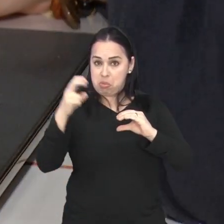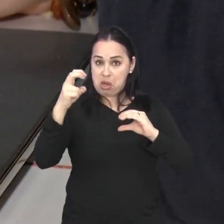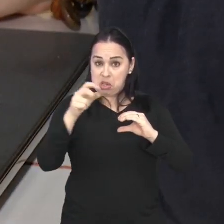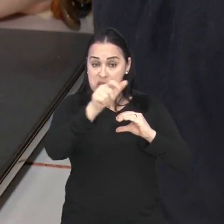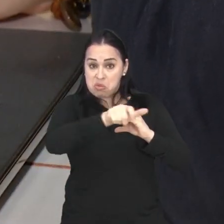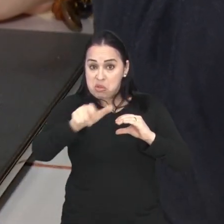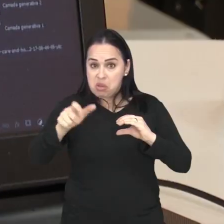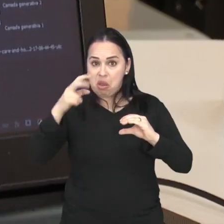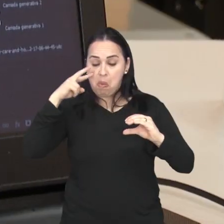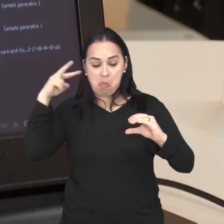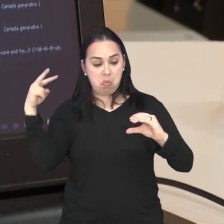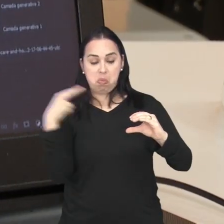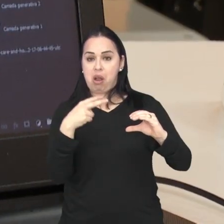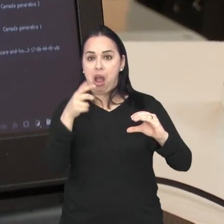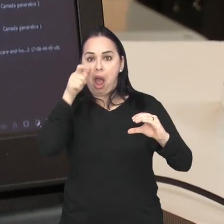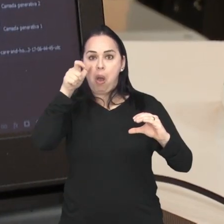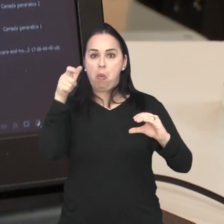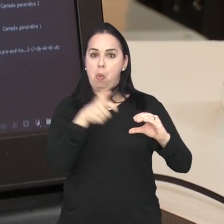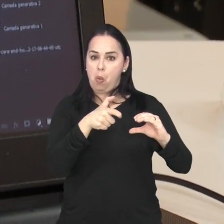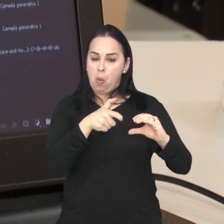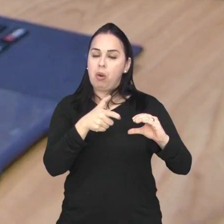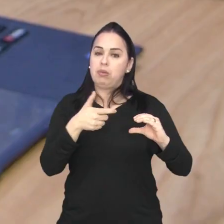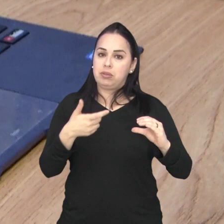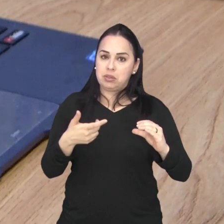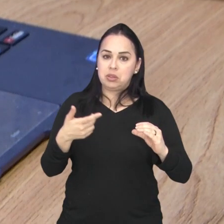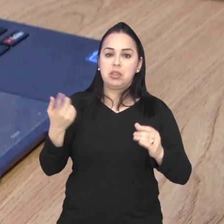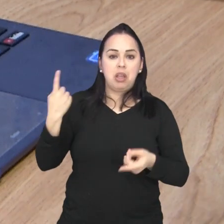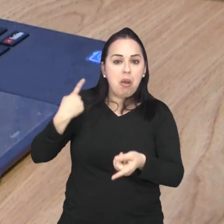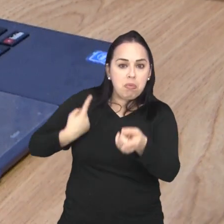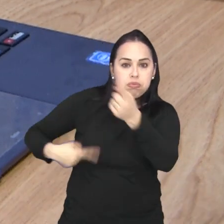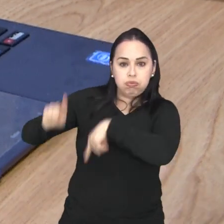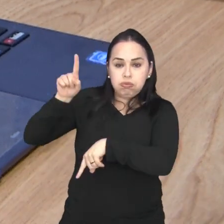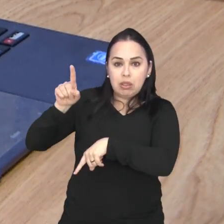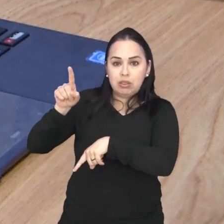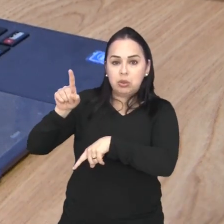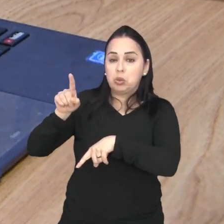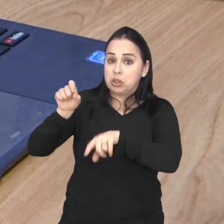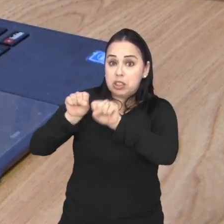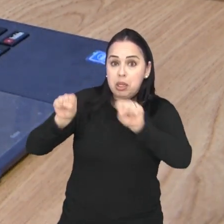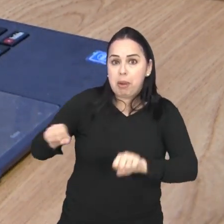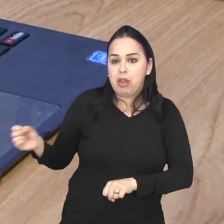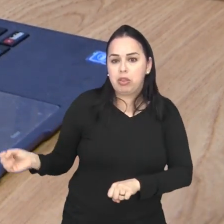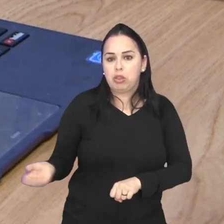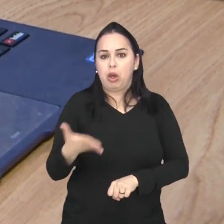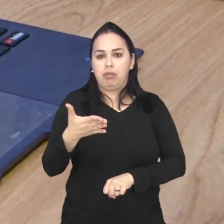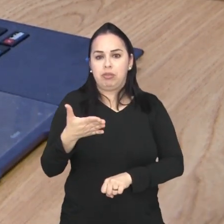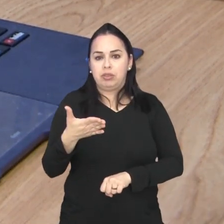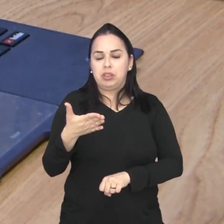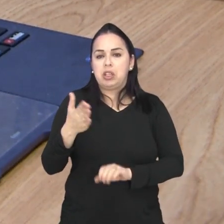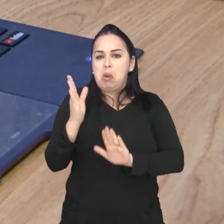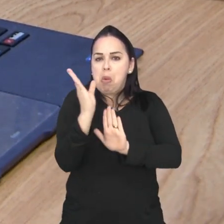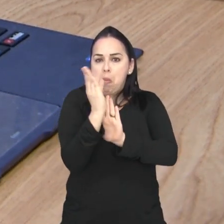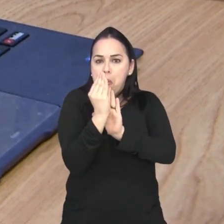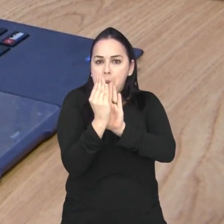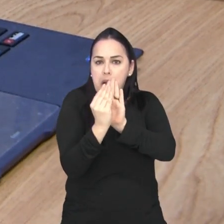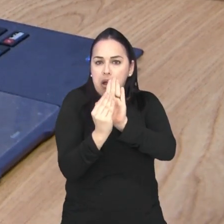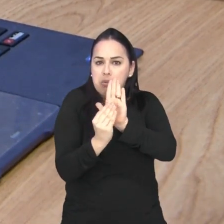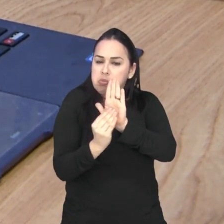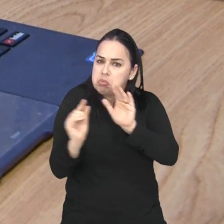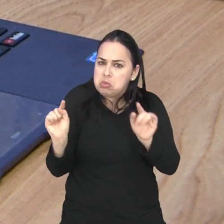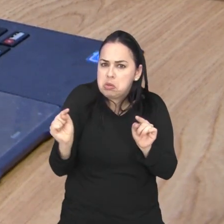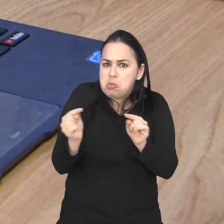atenção da população para o uso dessas ferramentas. O salto evolutivo desse novo sistema está no poder de gerar conteúdo de